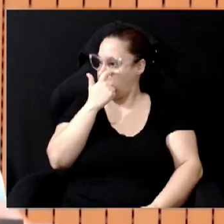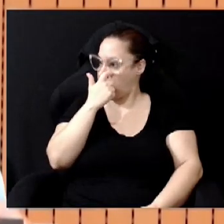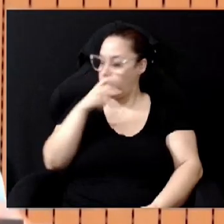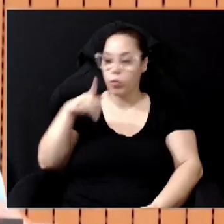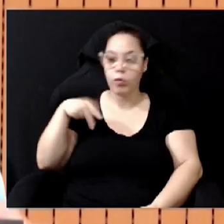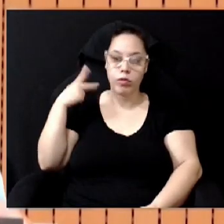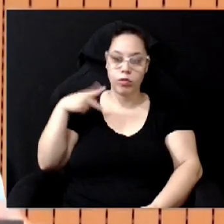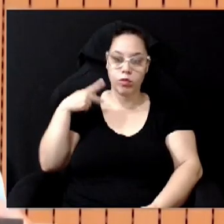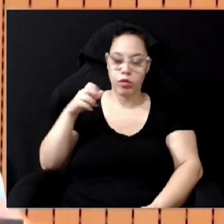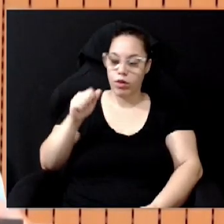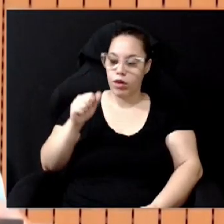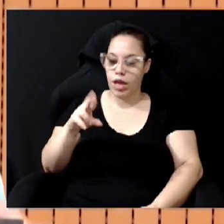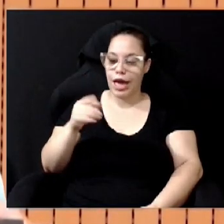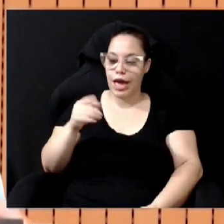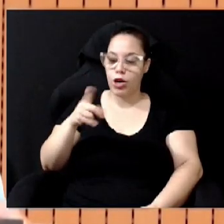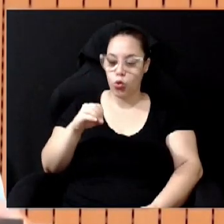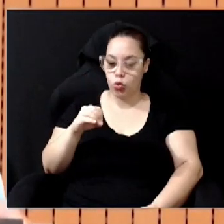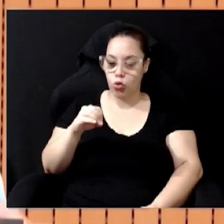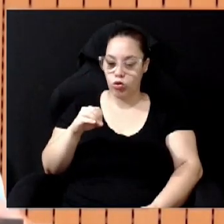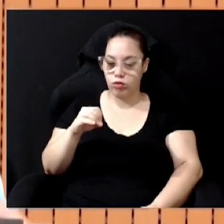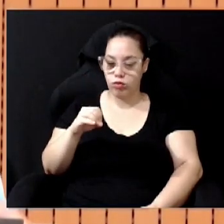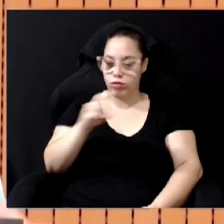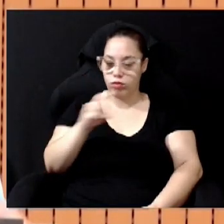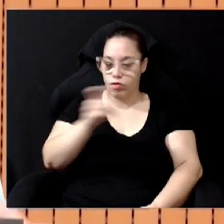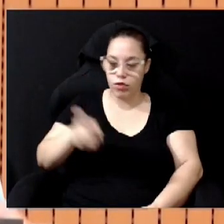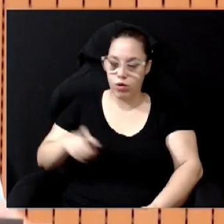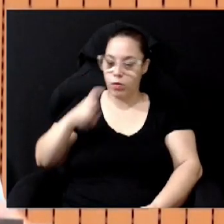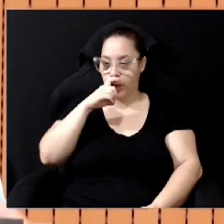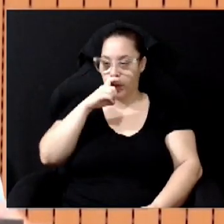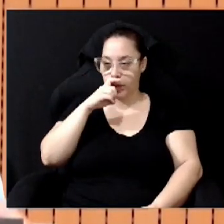Haroldo, seu Zé Carlos, seu Luiz Rossini,